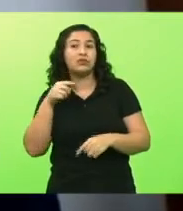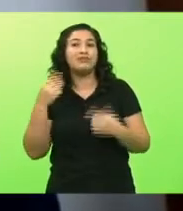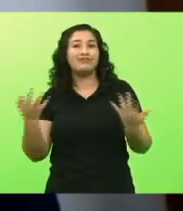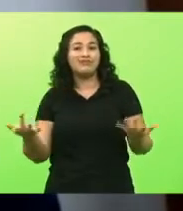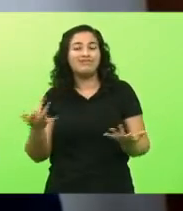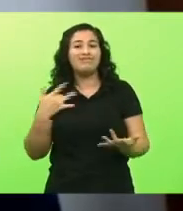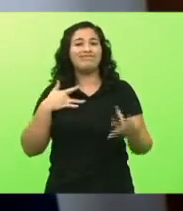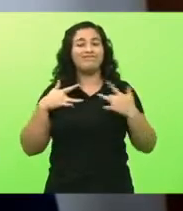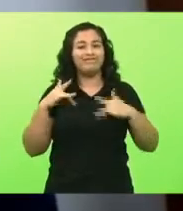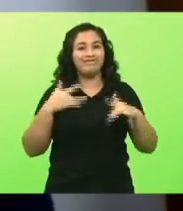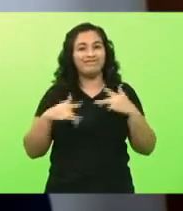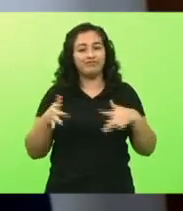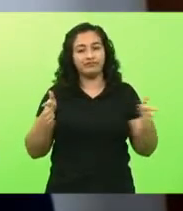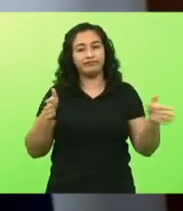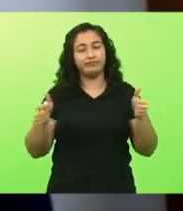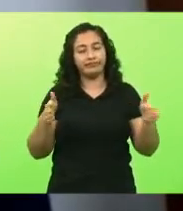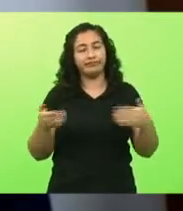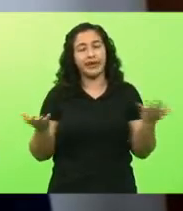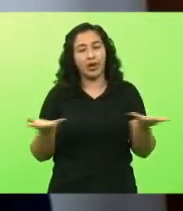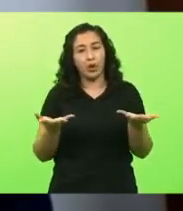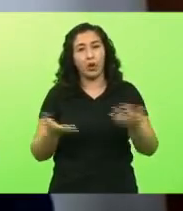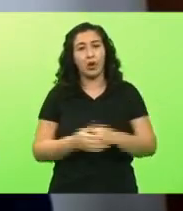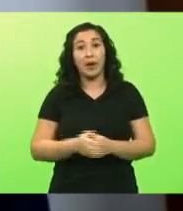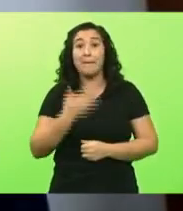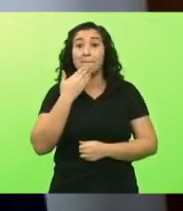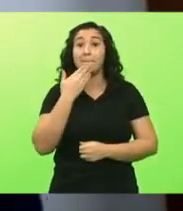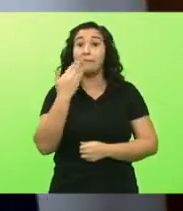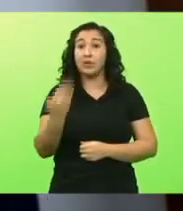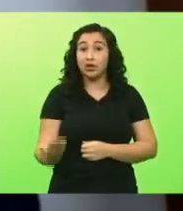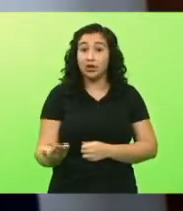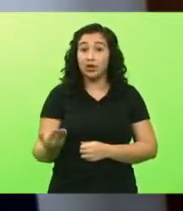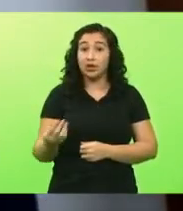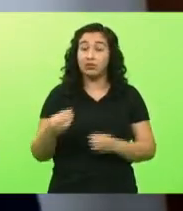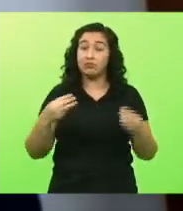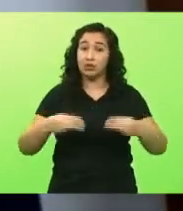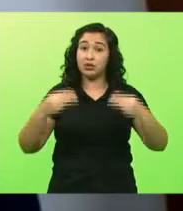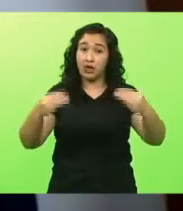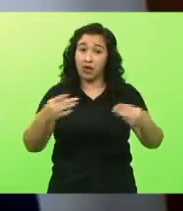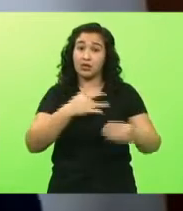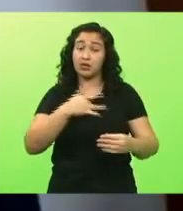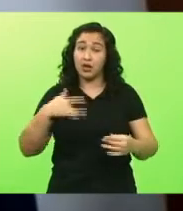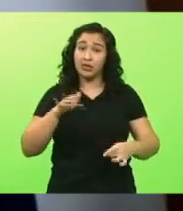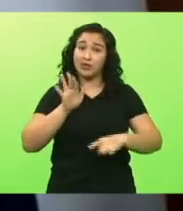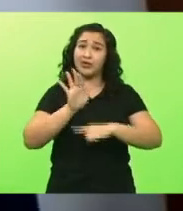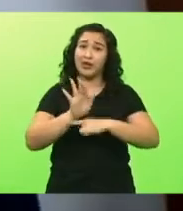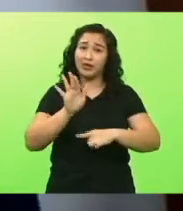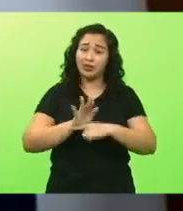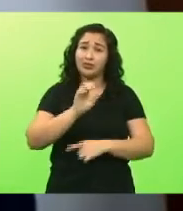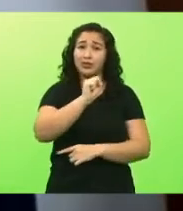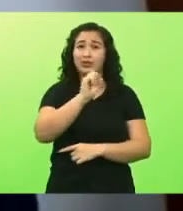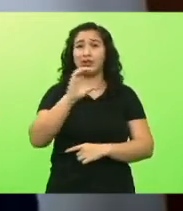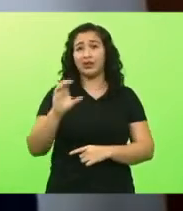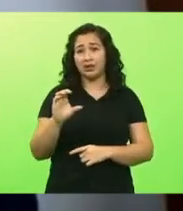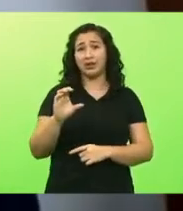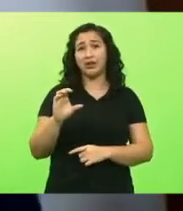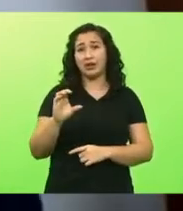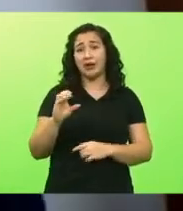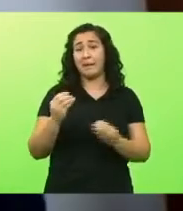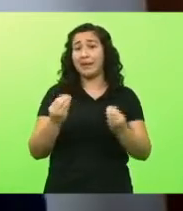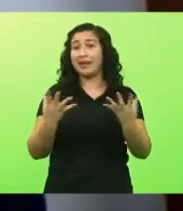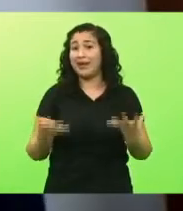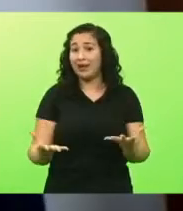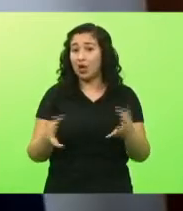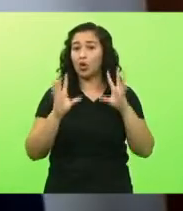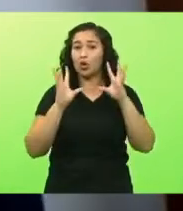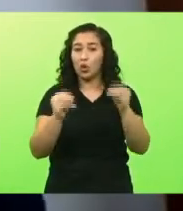essa situação e pedir para que o Ministério da Saúde ajude Santa Catarina, para que todo o